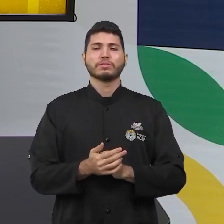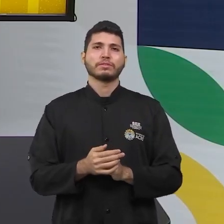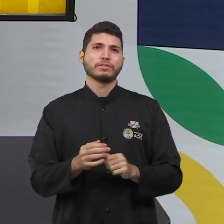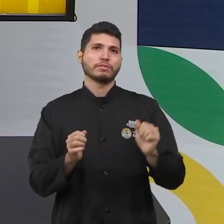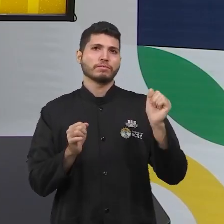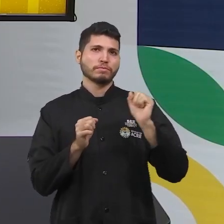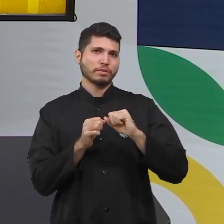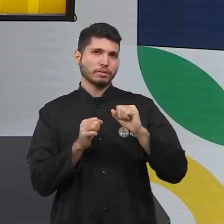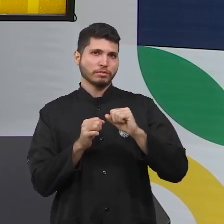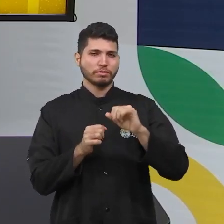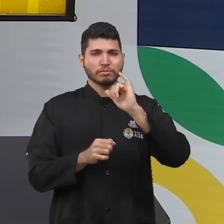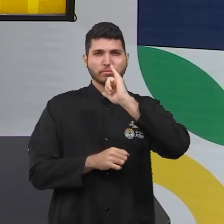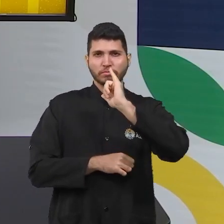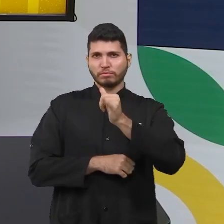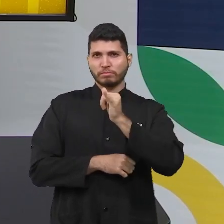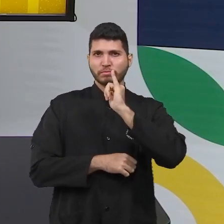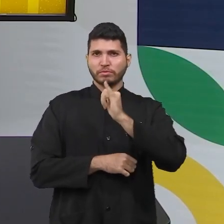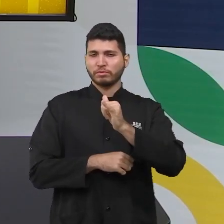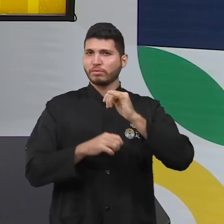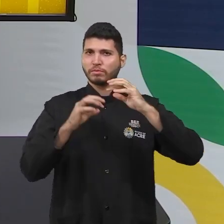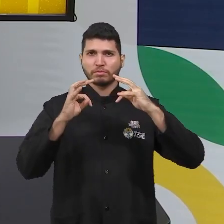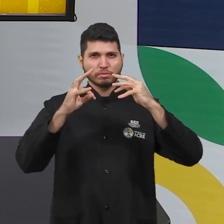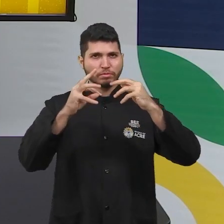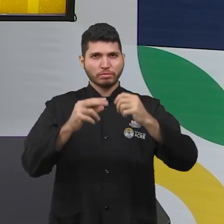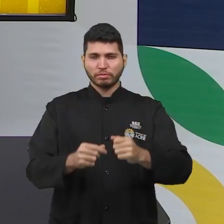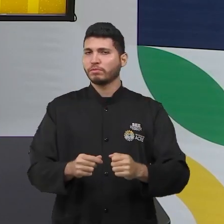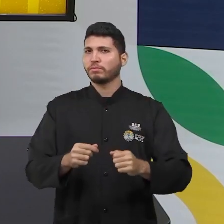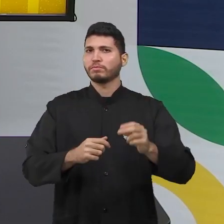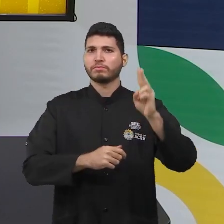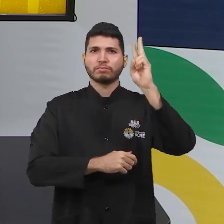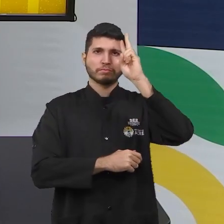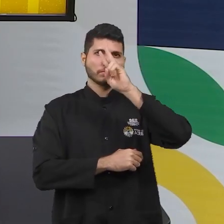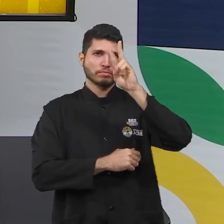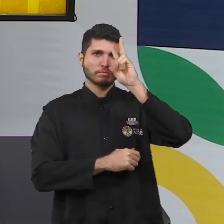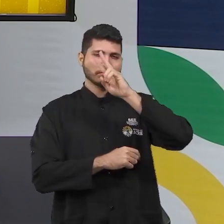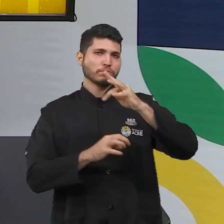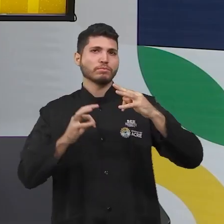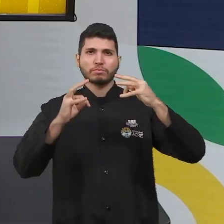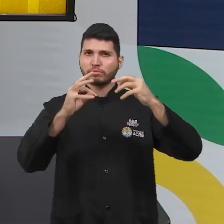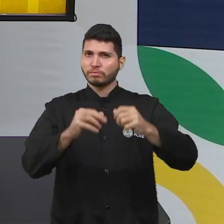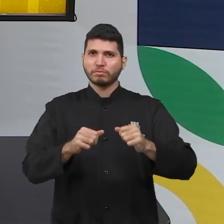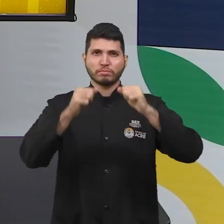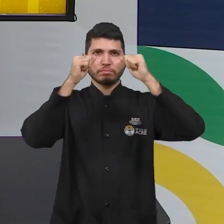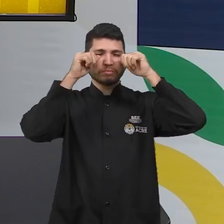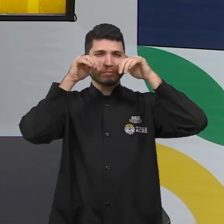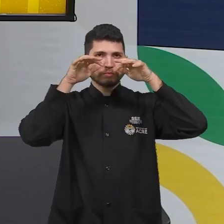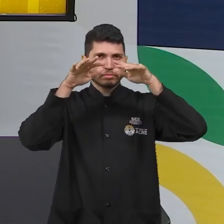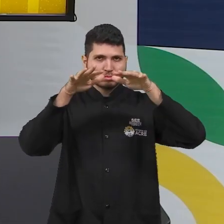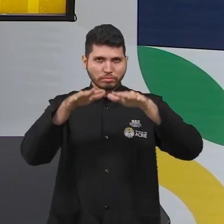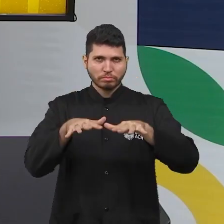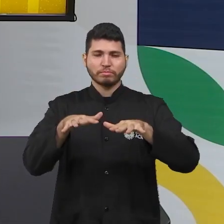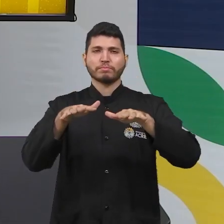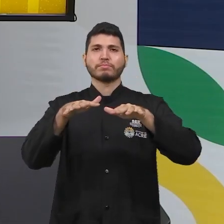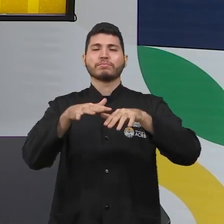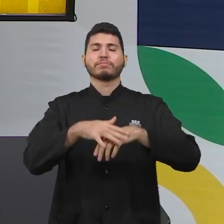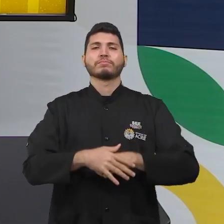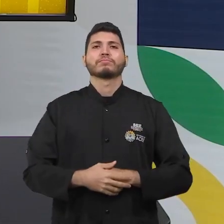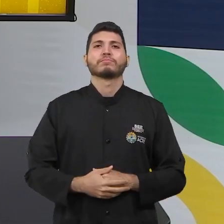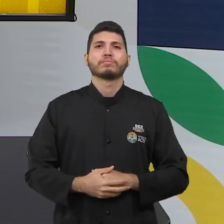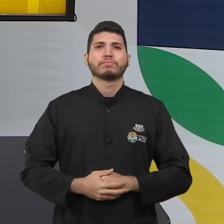transmitiam e narravam toda essa história, toda essa dramaturgia. Então, era a partir